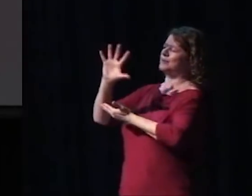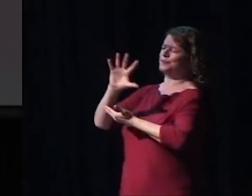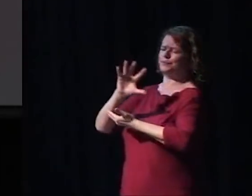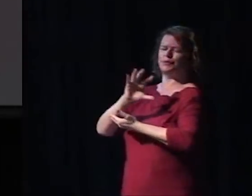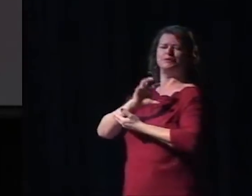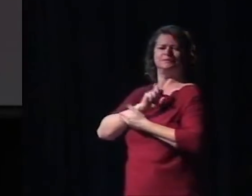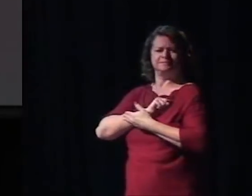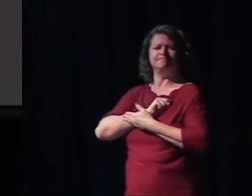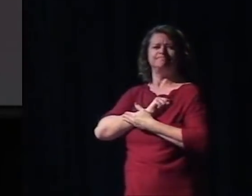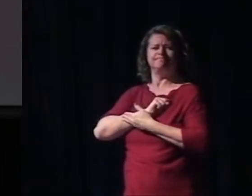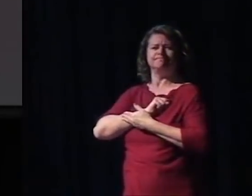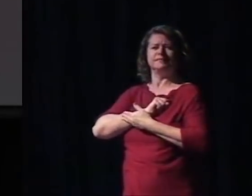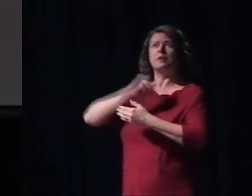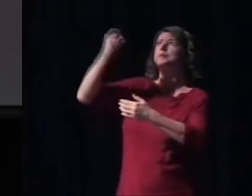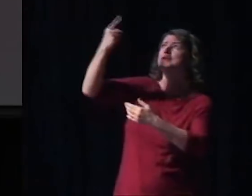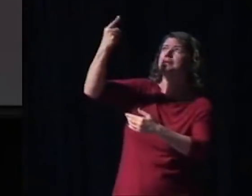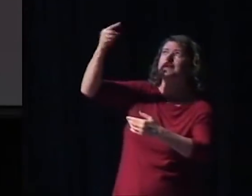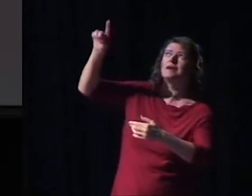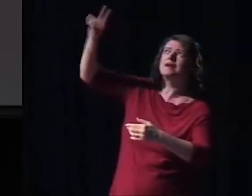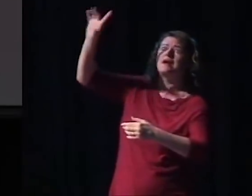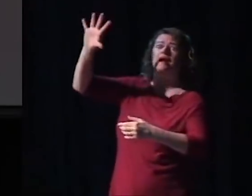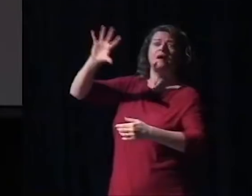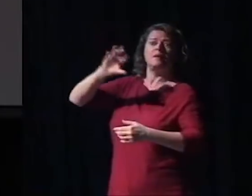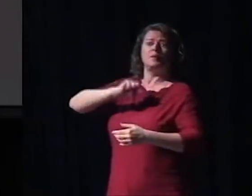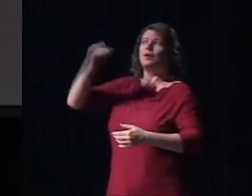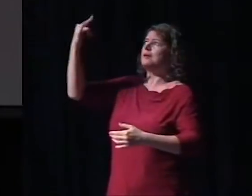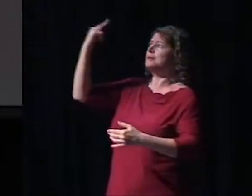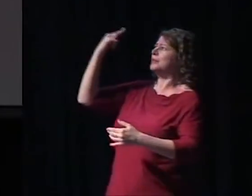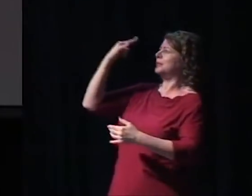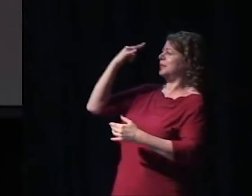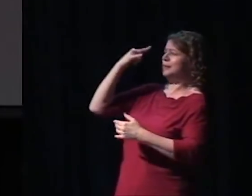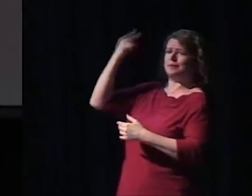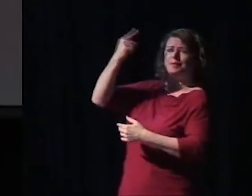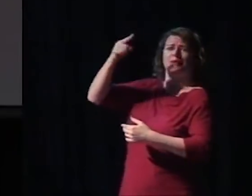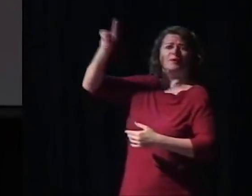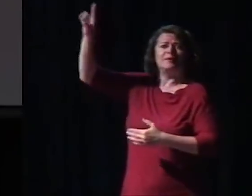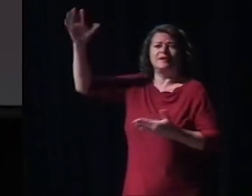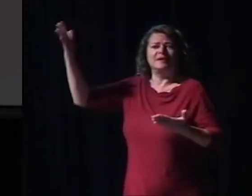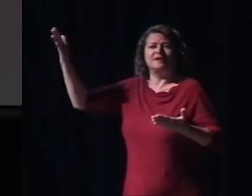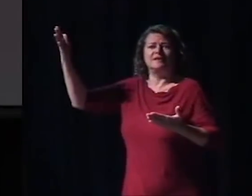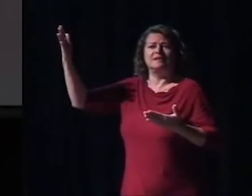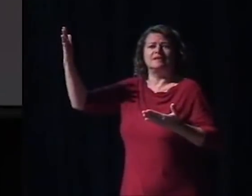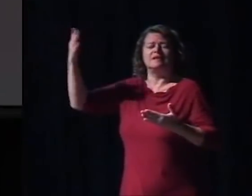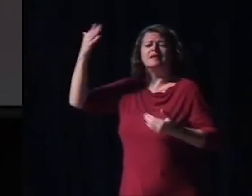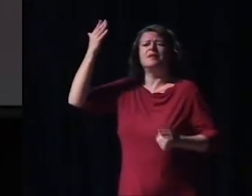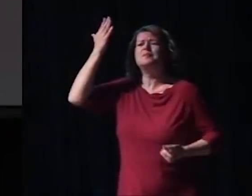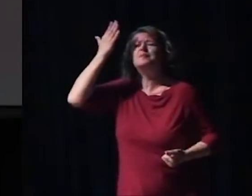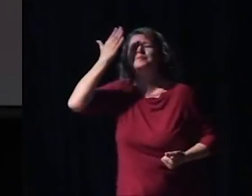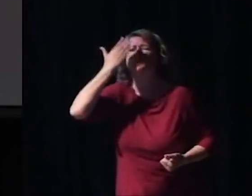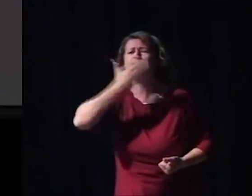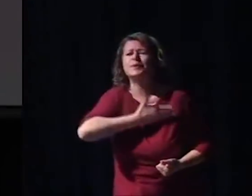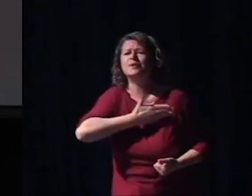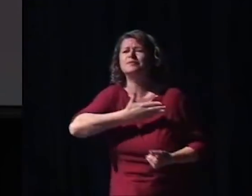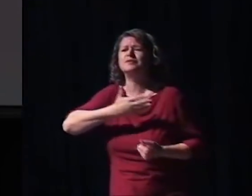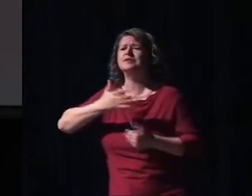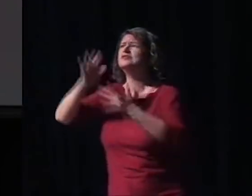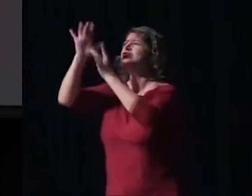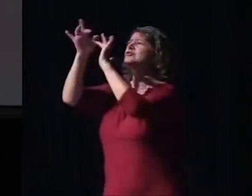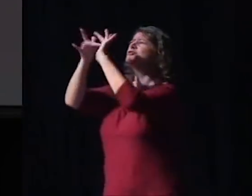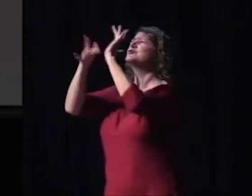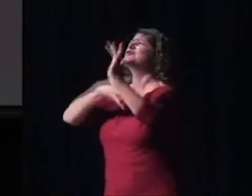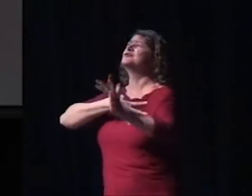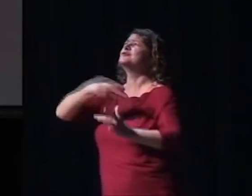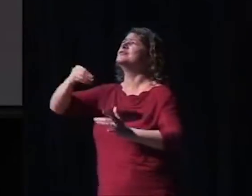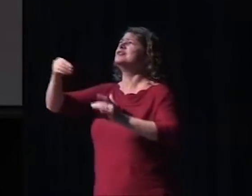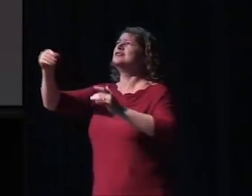E o Senhor nos amou de tal maneira que entregou a seu Filho Jesus para ser